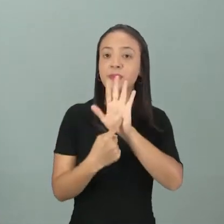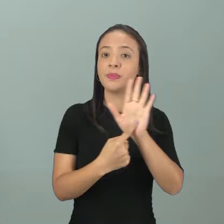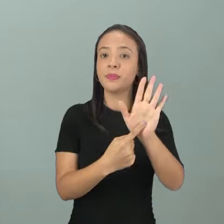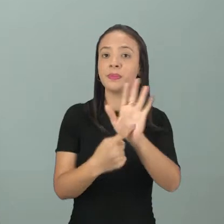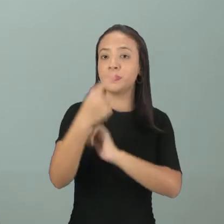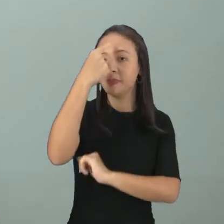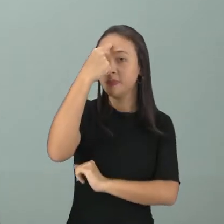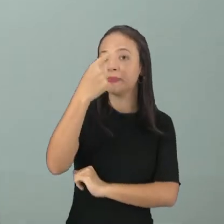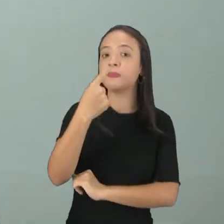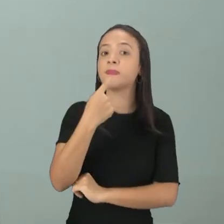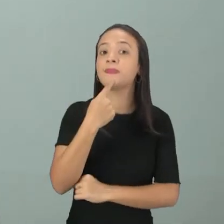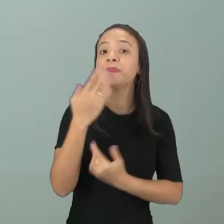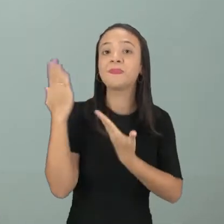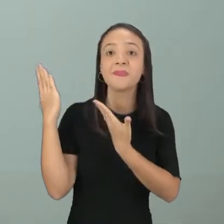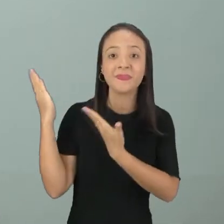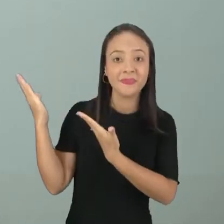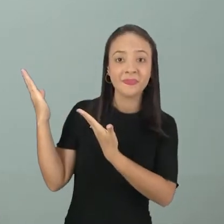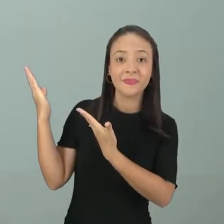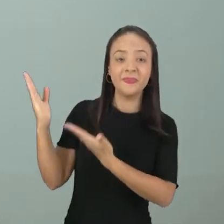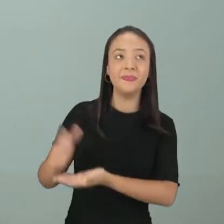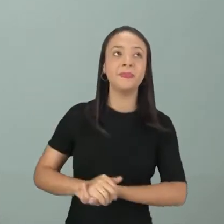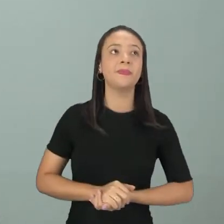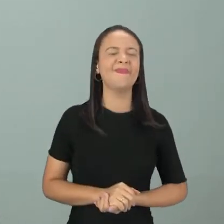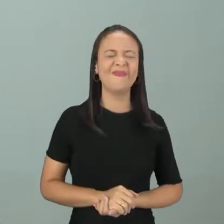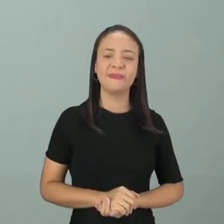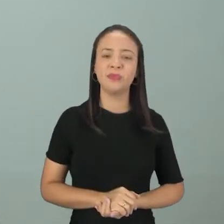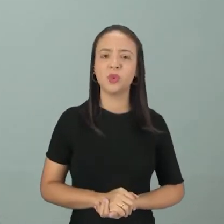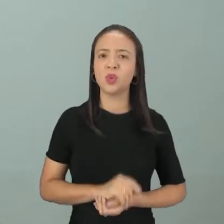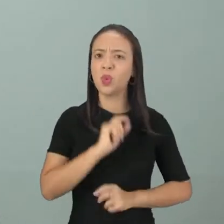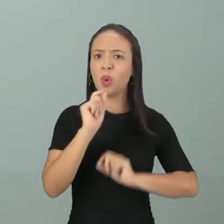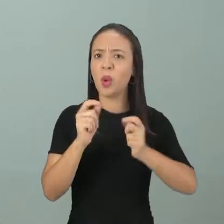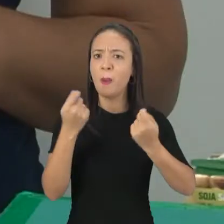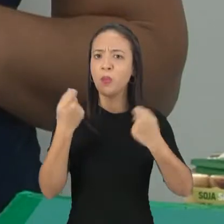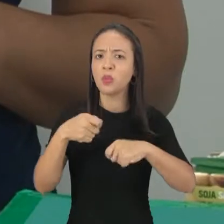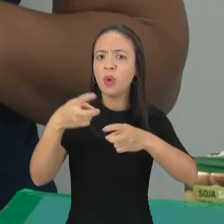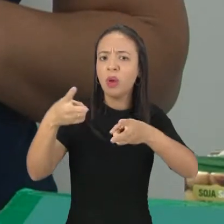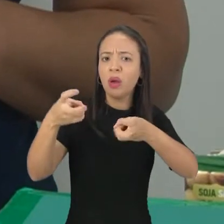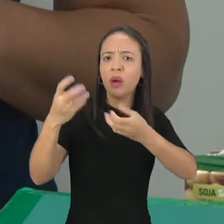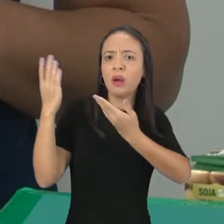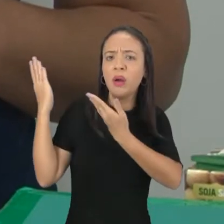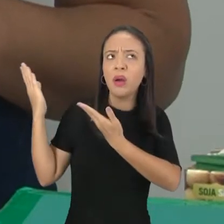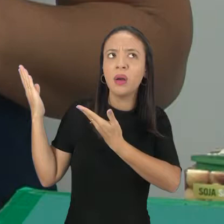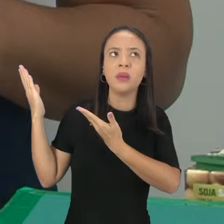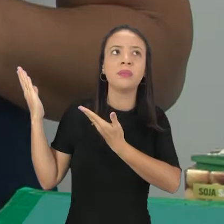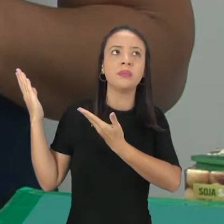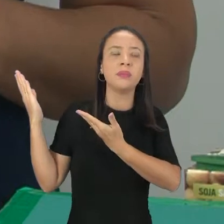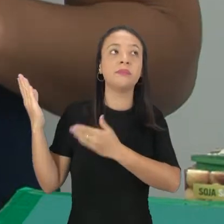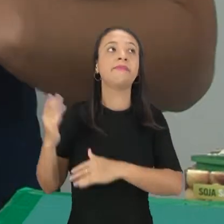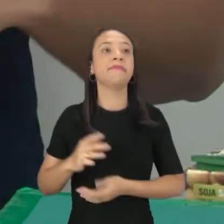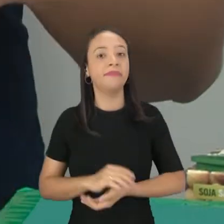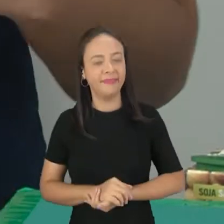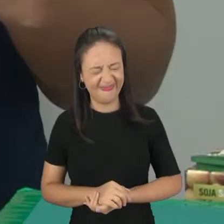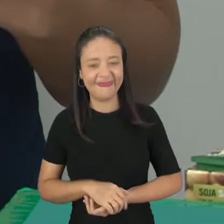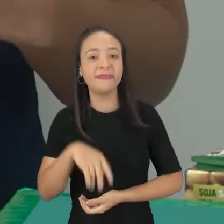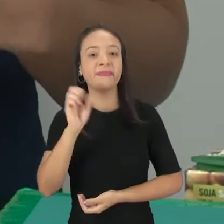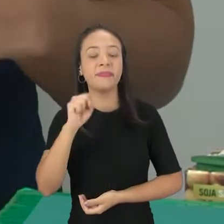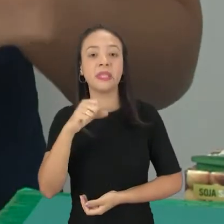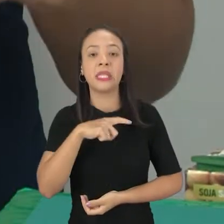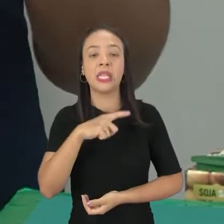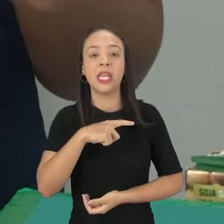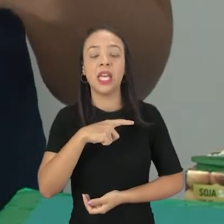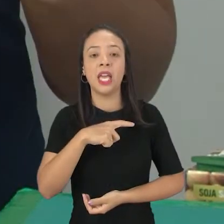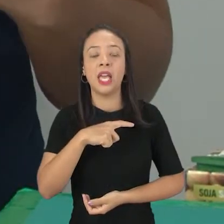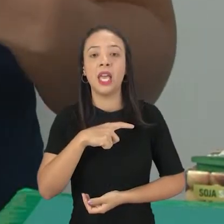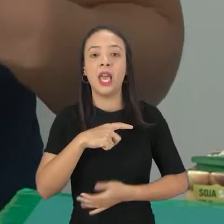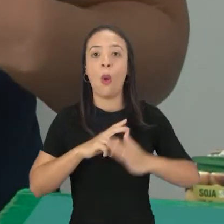essa imagem. Olhem só. O que vocês conseguem analisar aqui? Muito bem, temos um